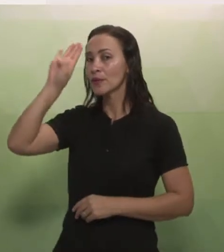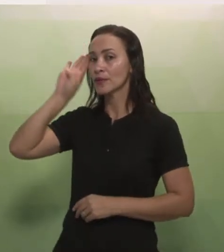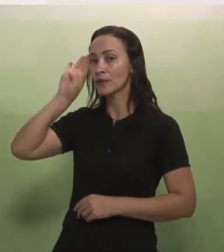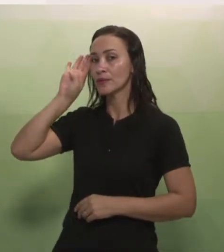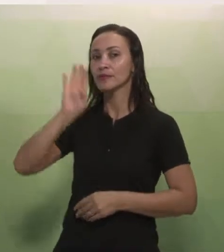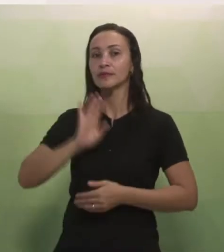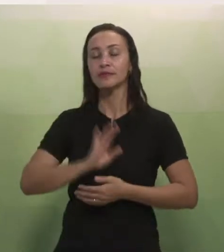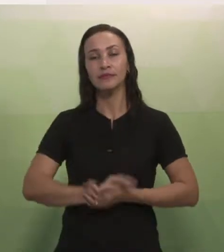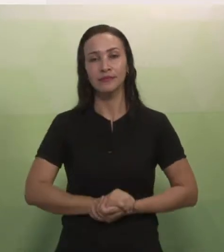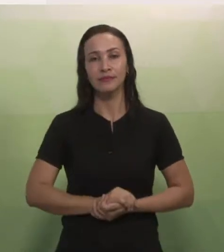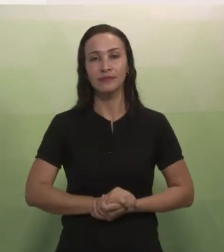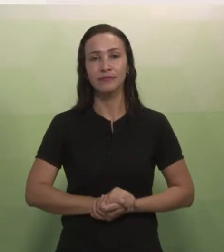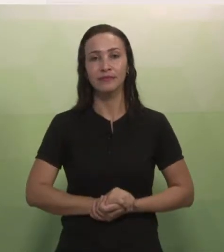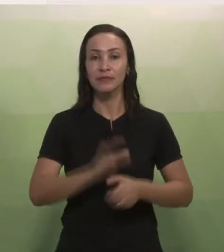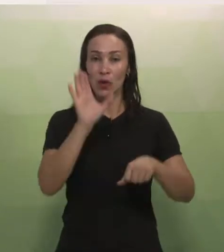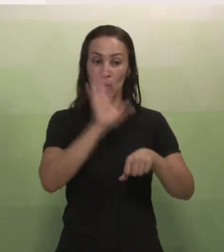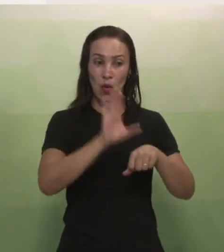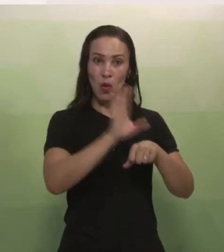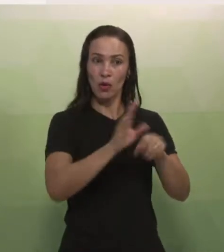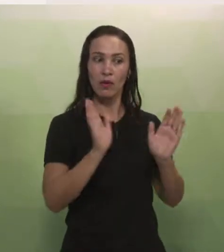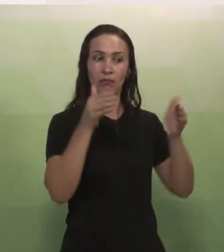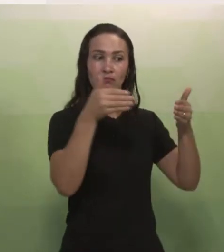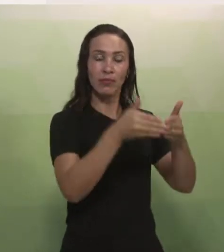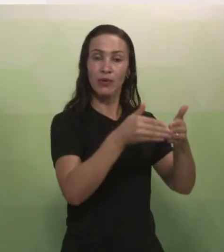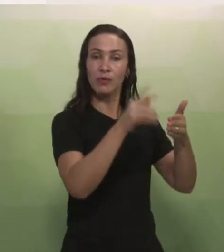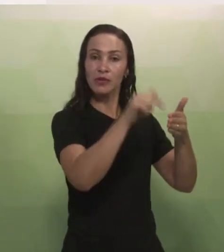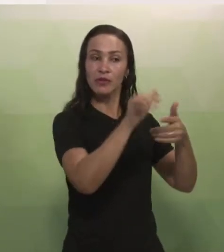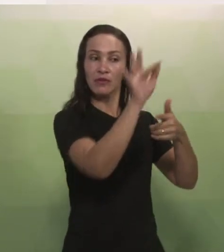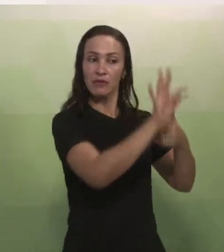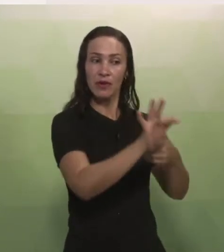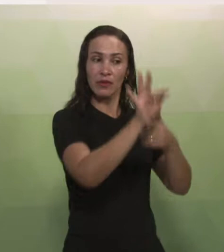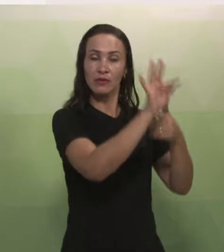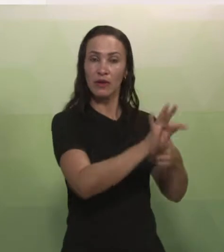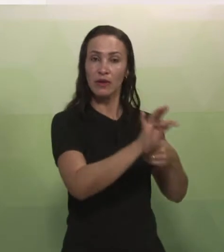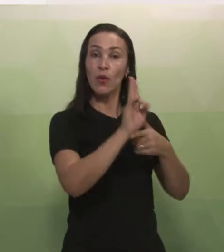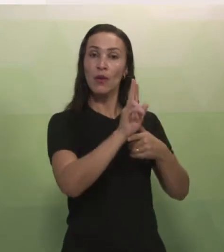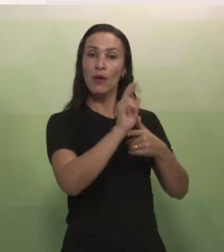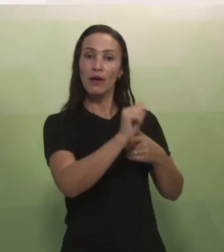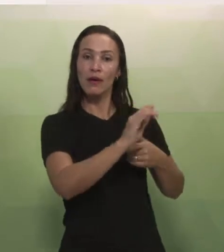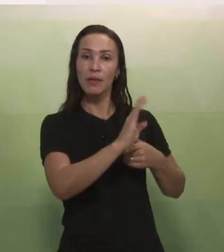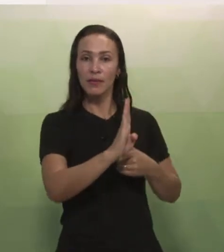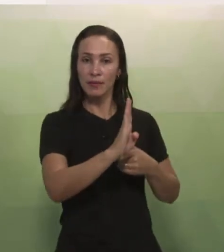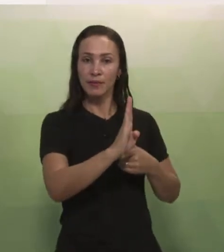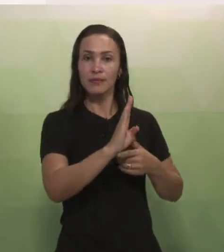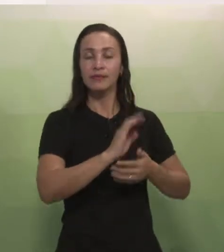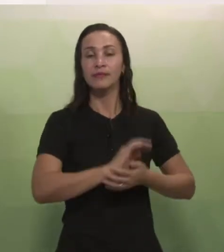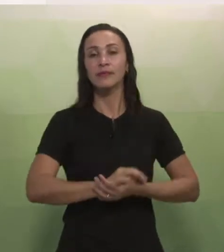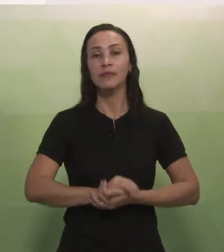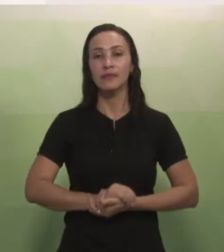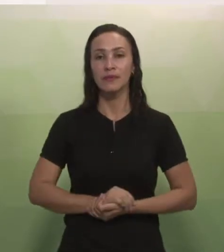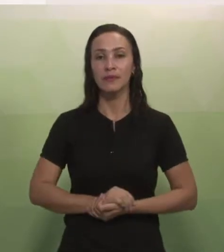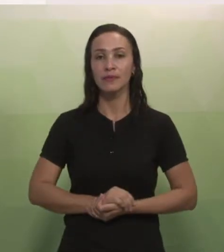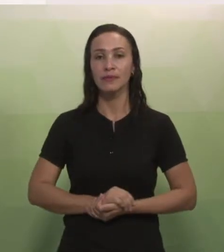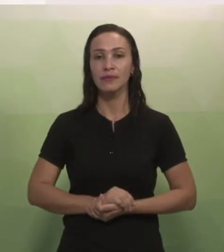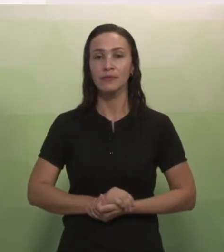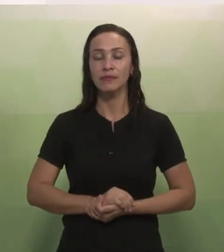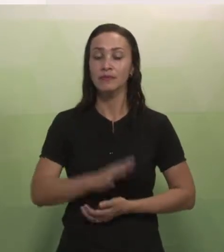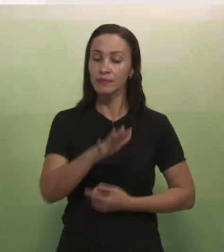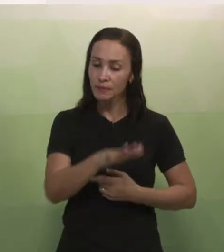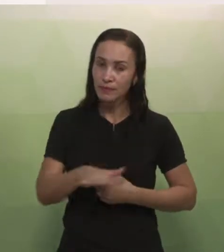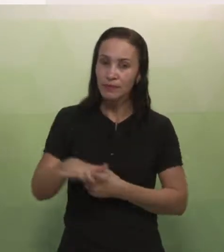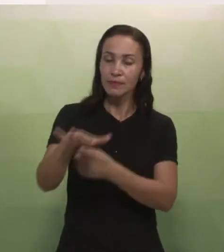acadêmico, né? Dos cursos de graduação da Universidade Aberta do Brasil, né? Que é a UAB,